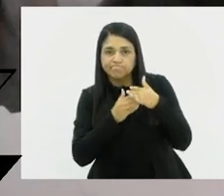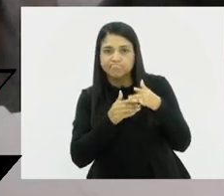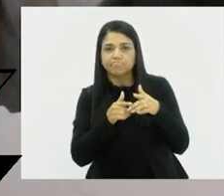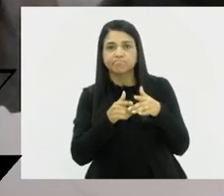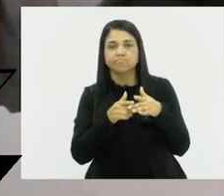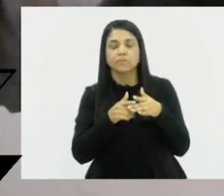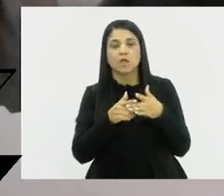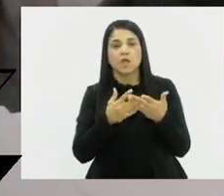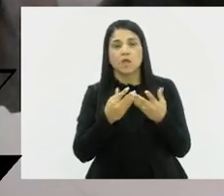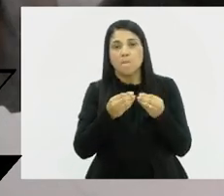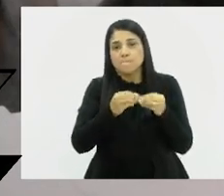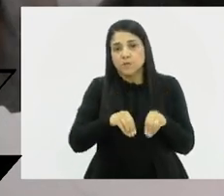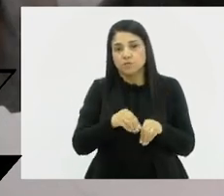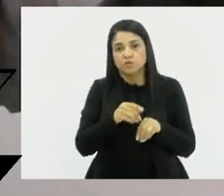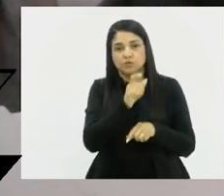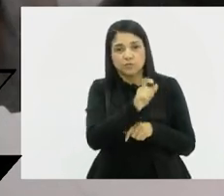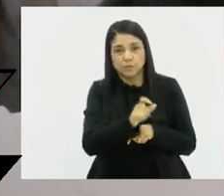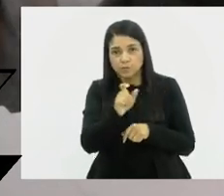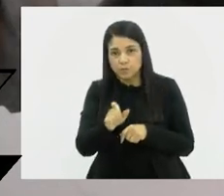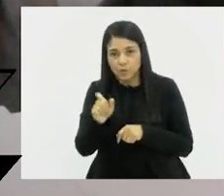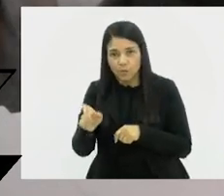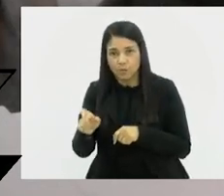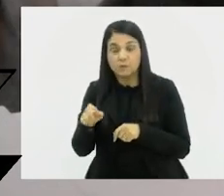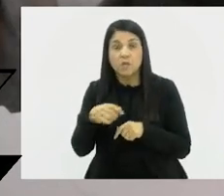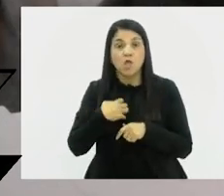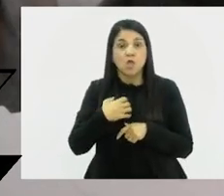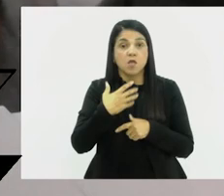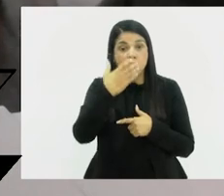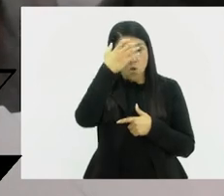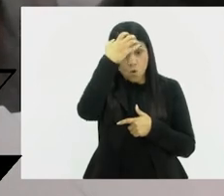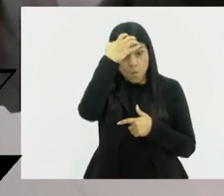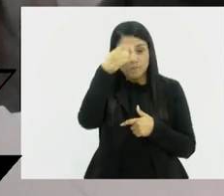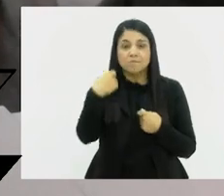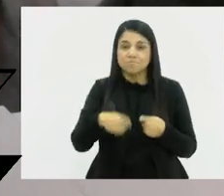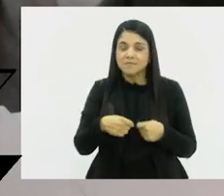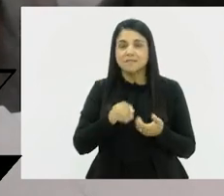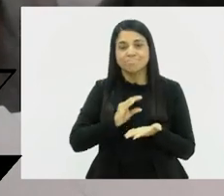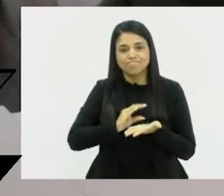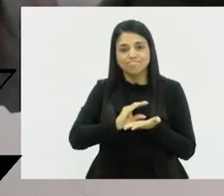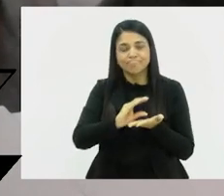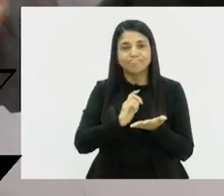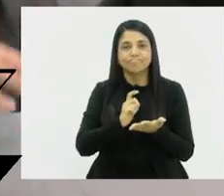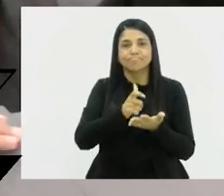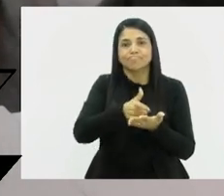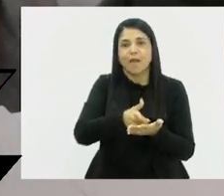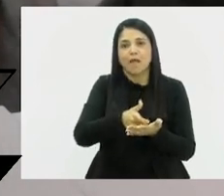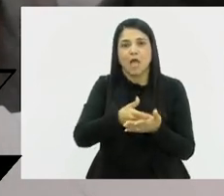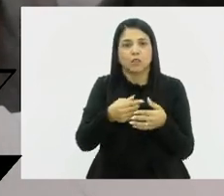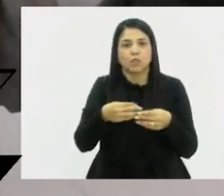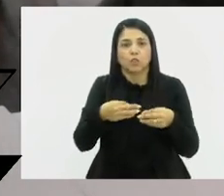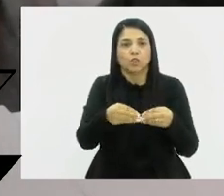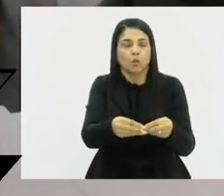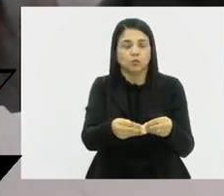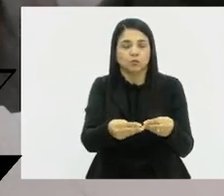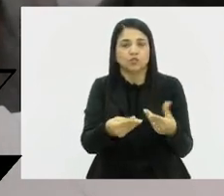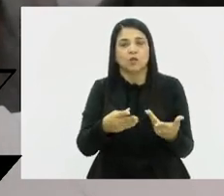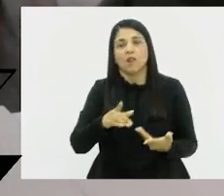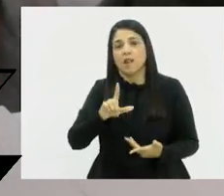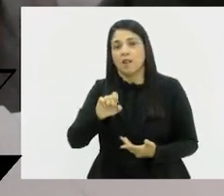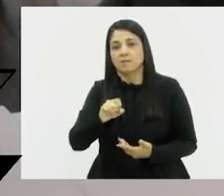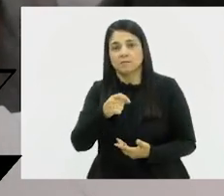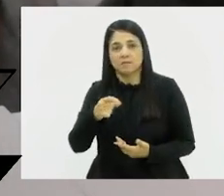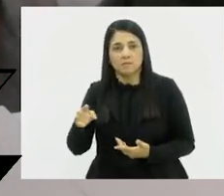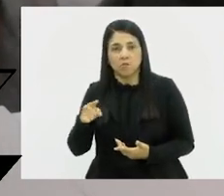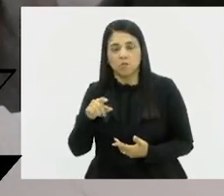dano contra terceiro, mesmo quando ele não é o culpado direto, ele tem que ressarcir os danos. Ele responde, doutora, por lesões corporais e outras